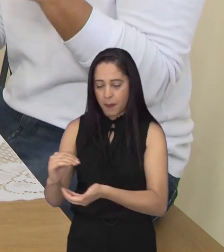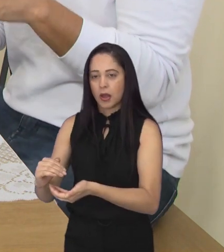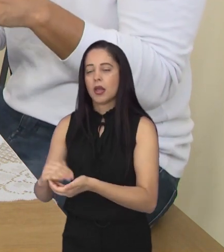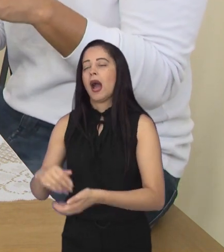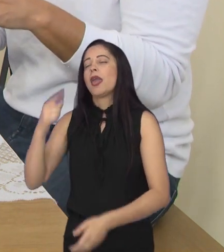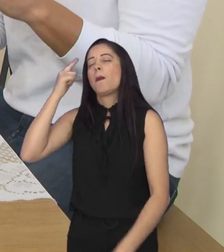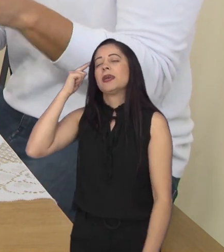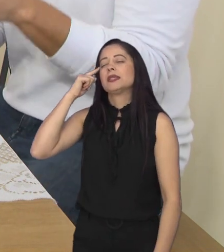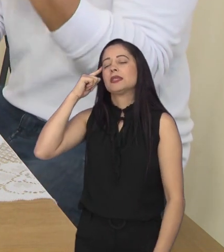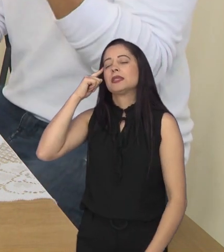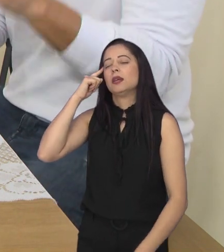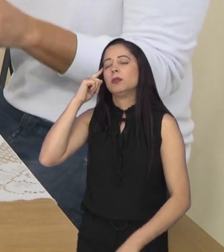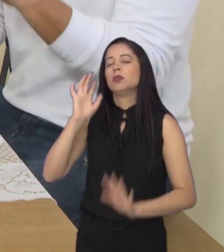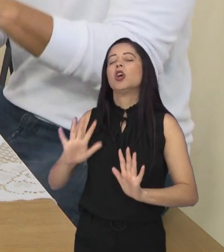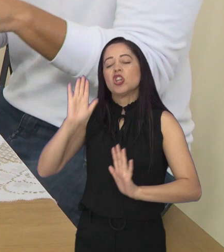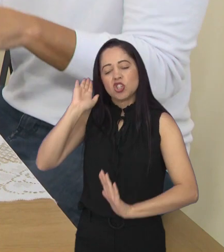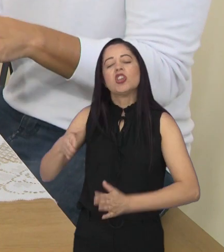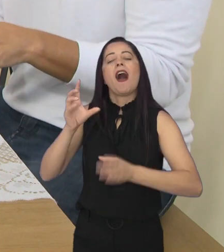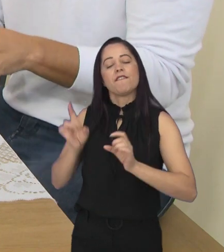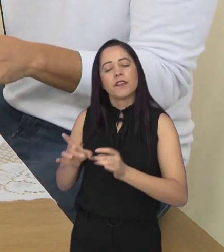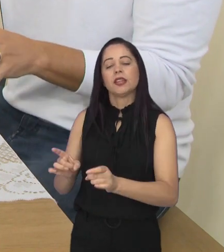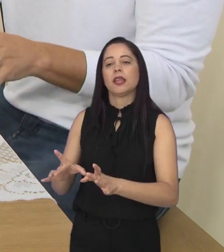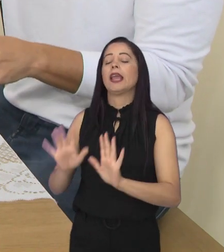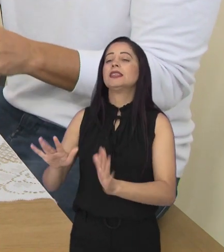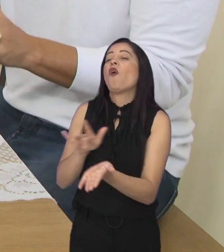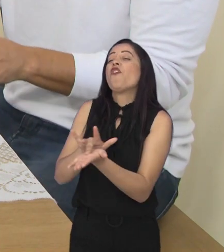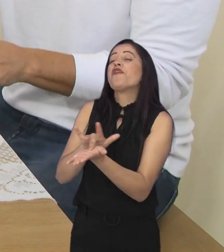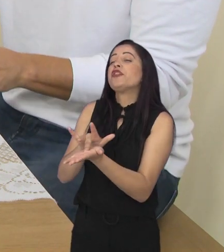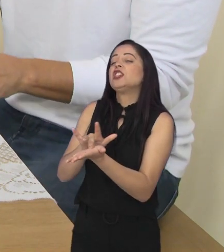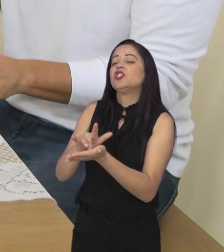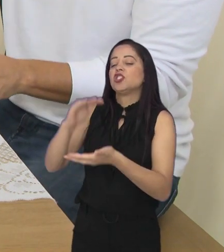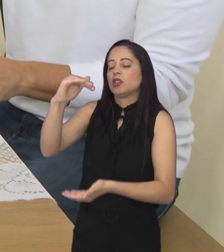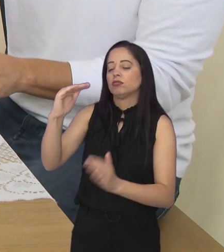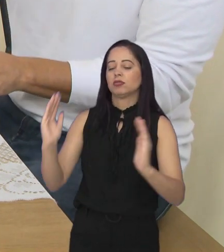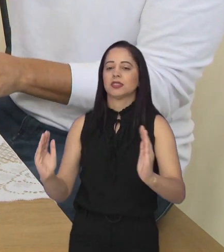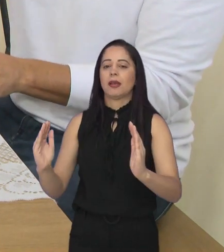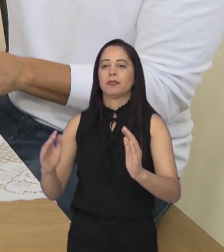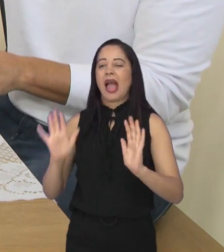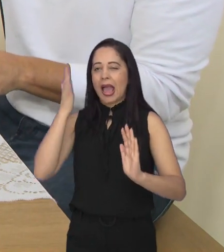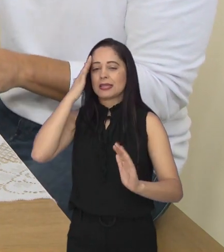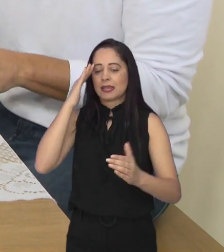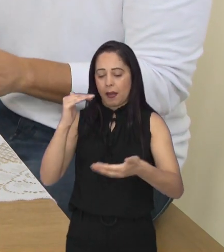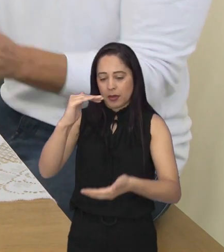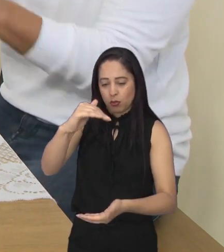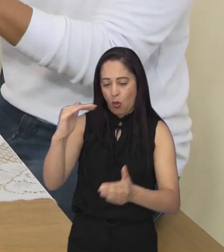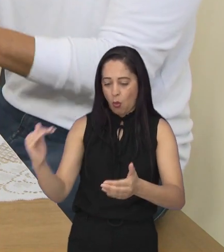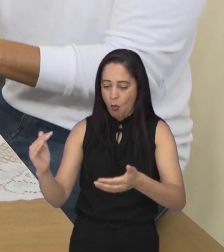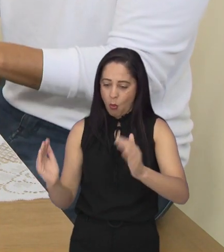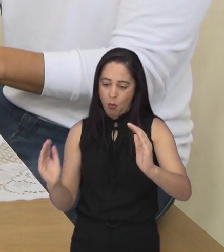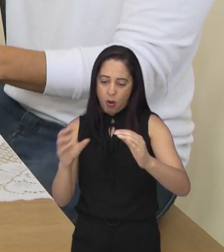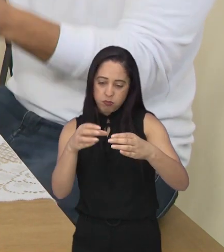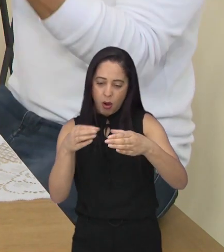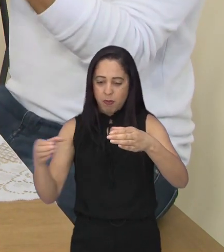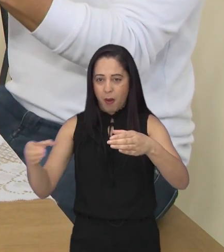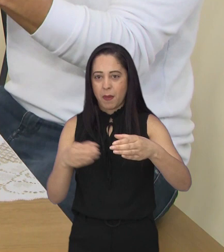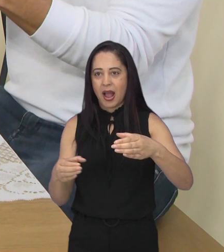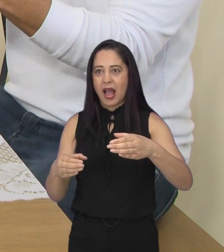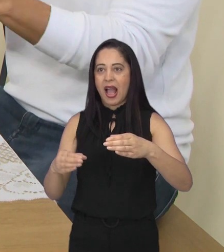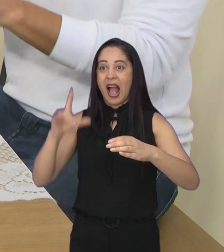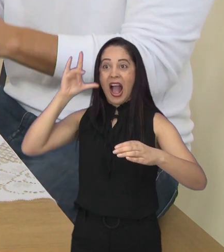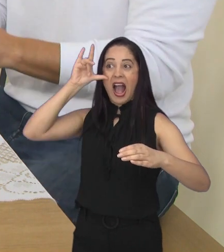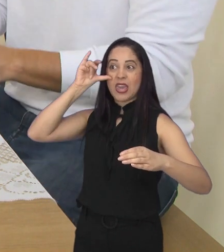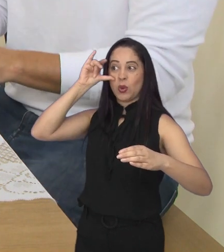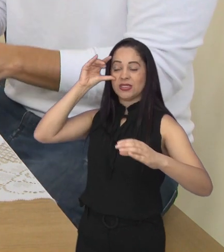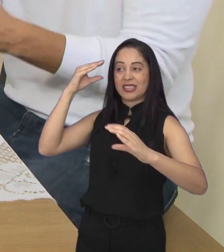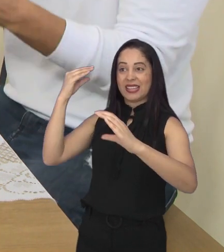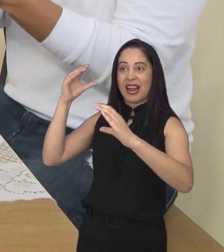já mentalizava e falava, Grazi, nós já vendemos uma caixa, então vamos fingir que nós estamos vendendo uma caixa. Colocamos todas as geleias, embalamos e colocamos. Nossa primeira